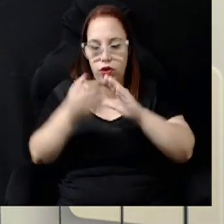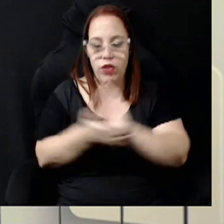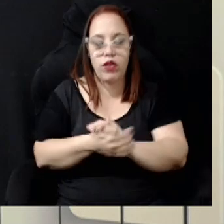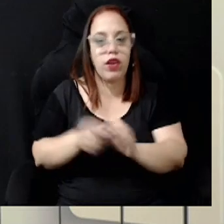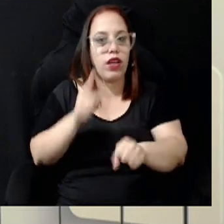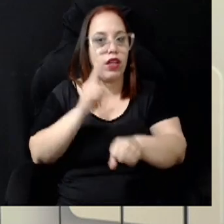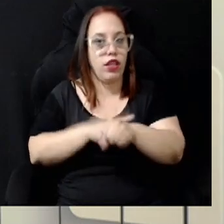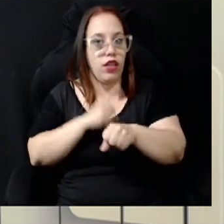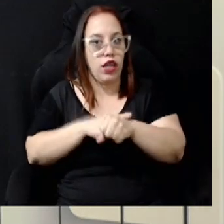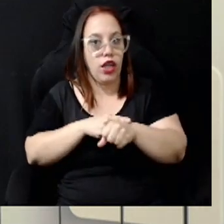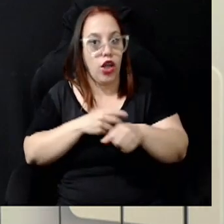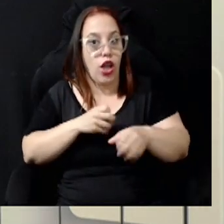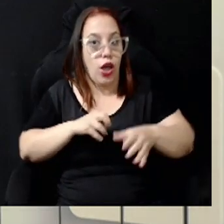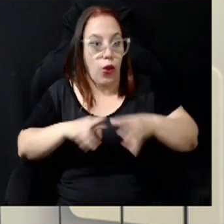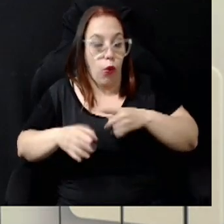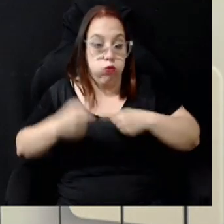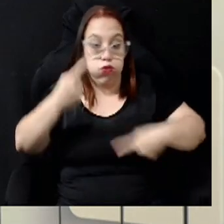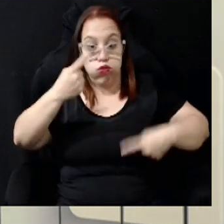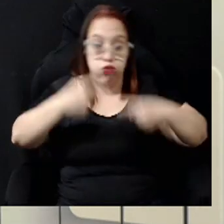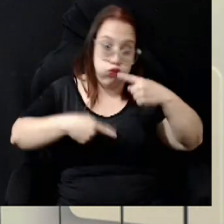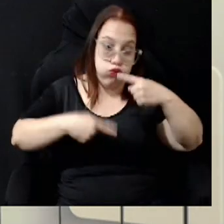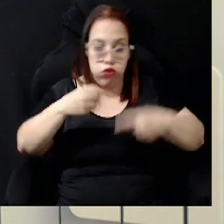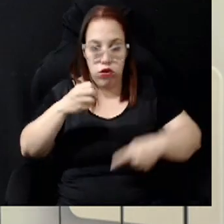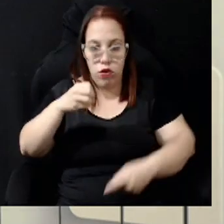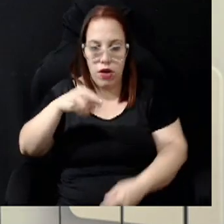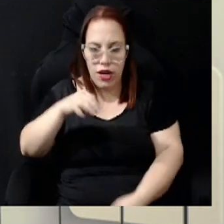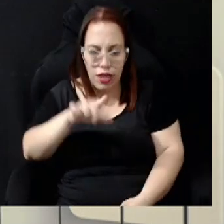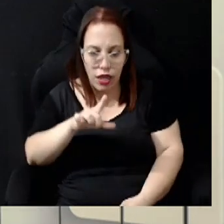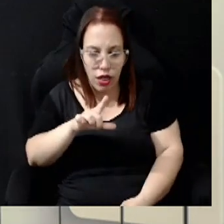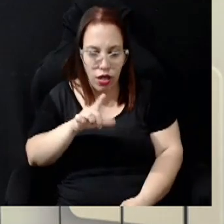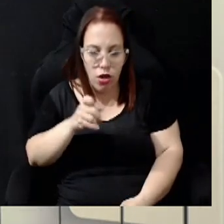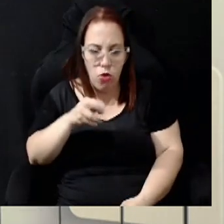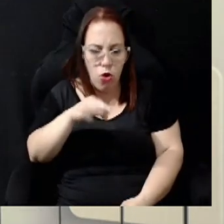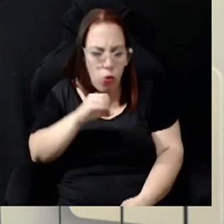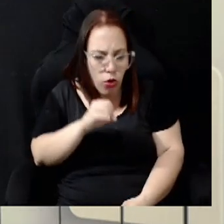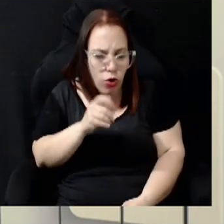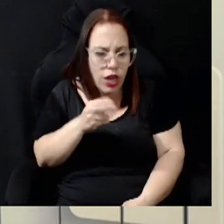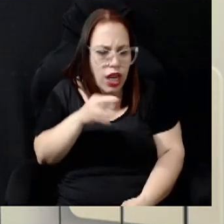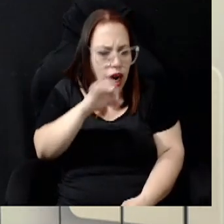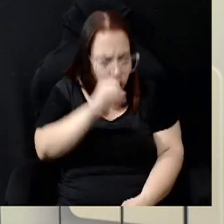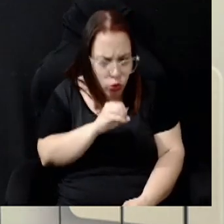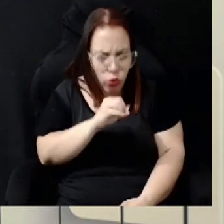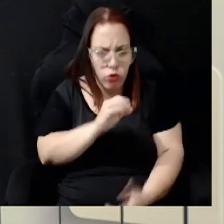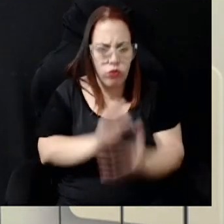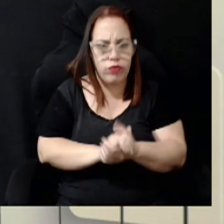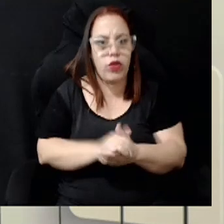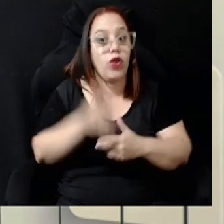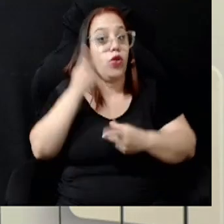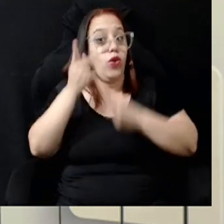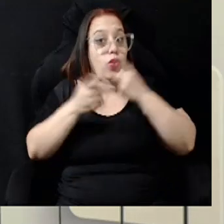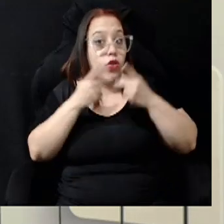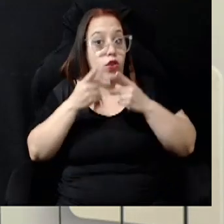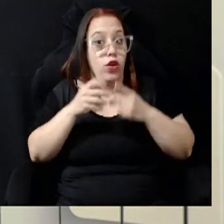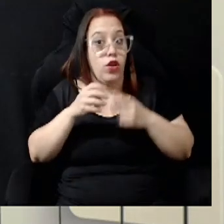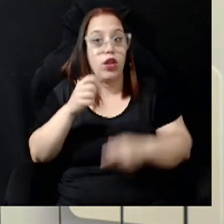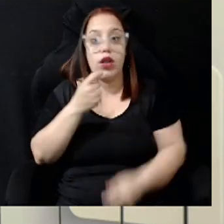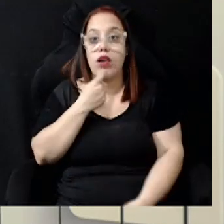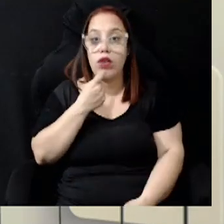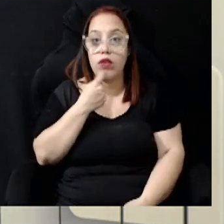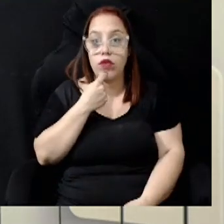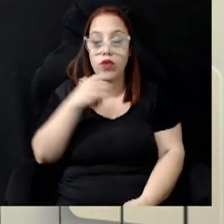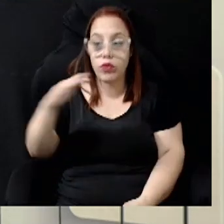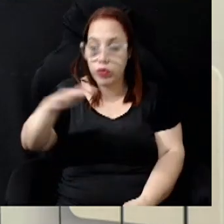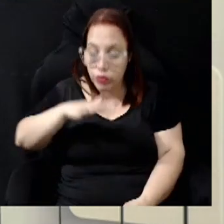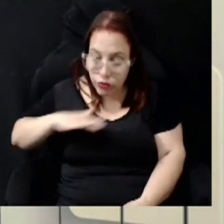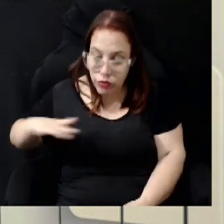tripla disputa, né? Entre o Marçal, entre o Boulos, entre o Ricardo Nunes. Então nós vamos falar também da cidade de Campinas,